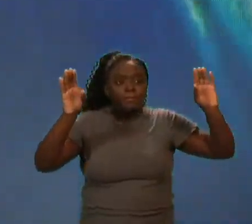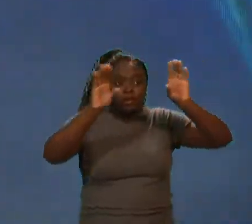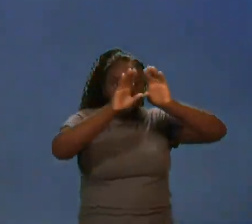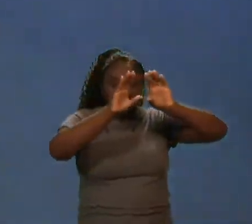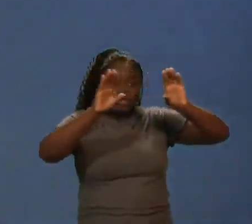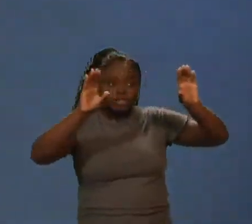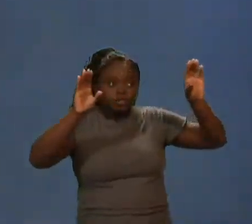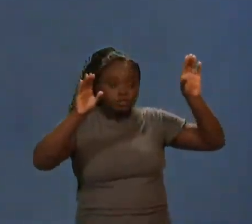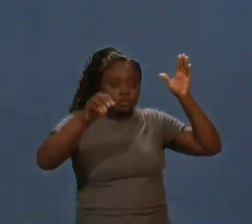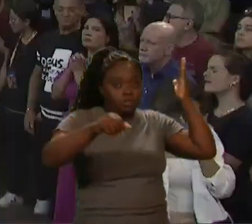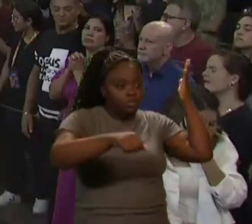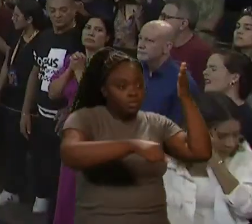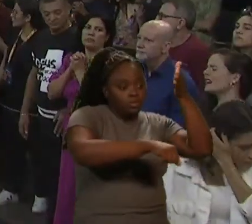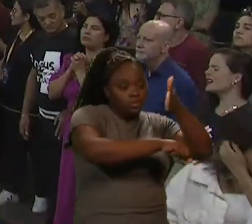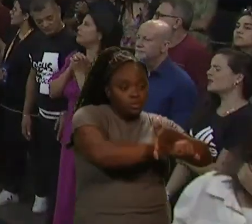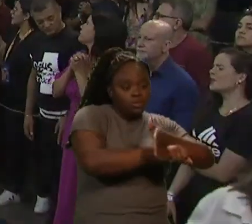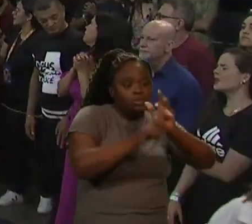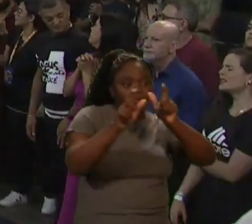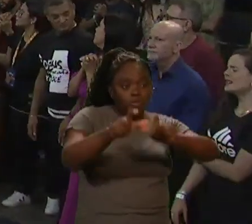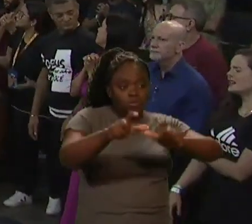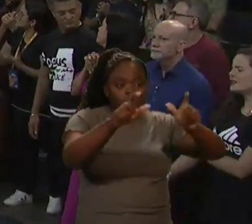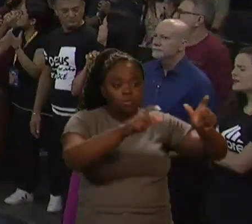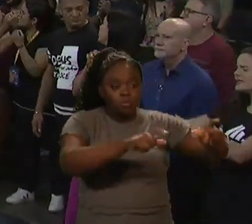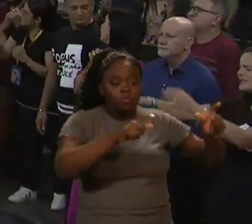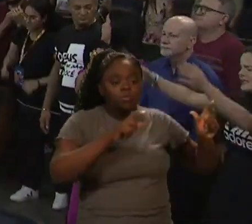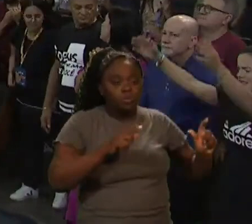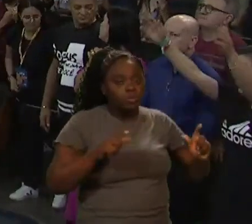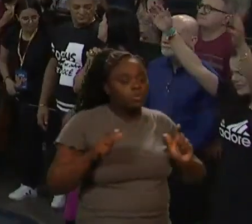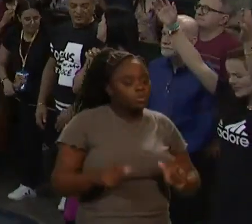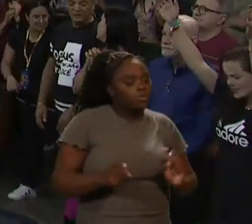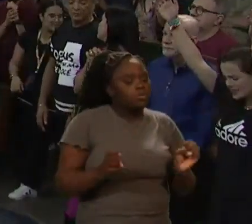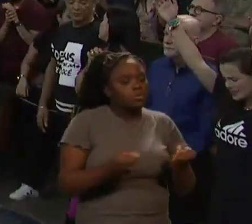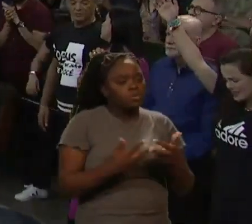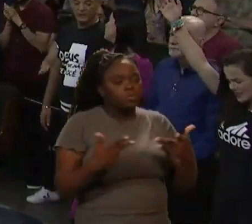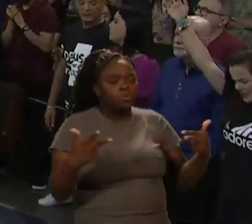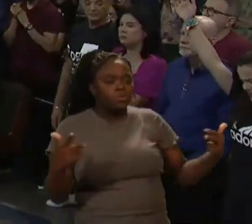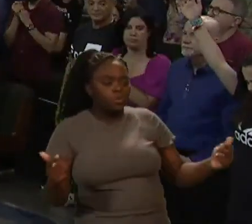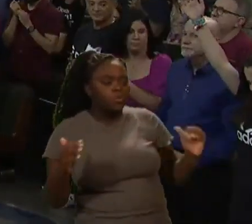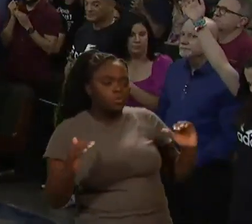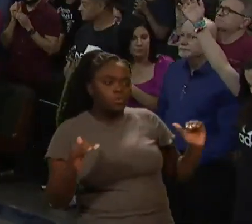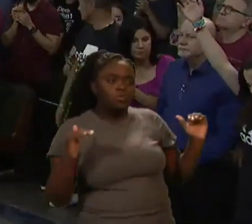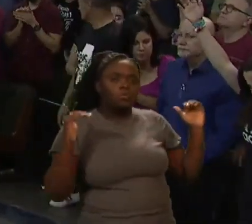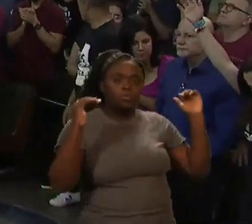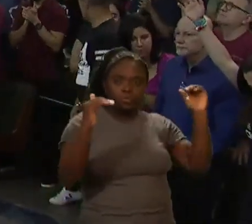vai invadir territórios, e grandes coisas vão acontecer.